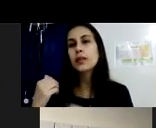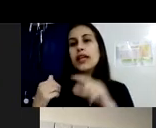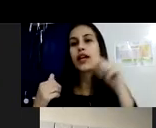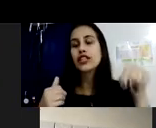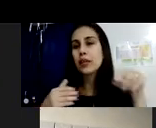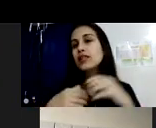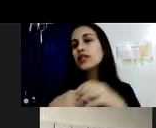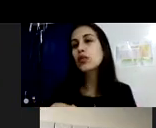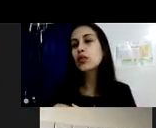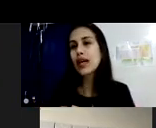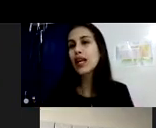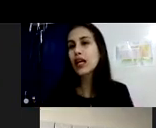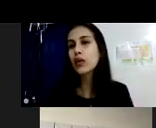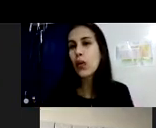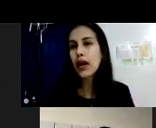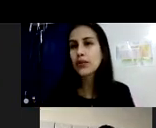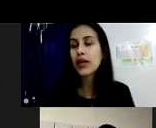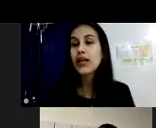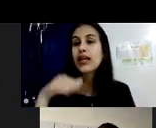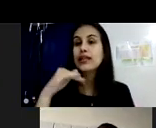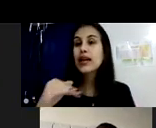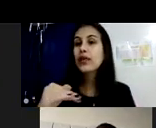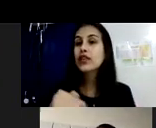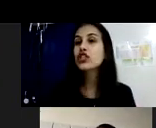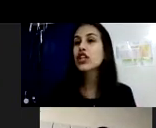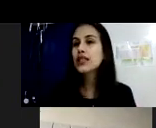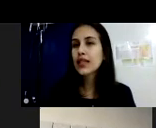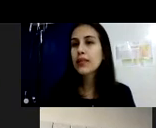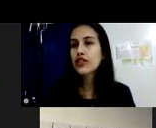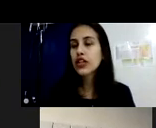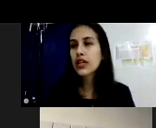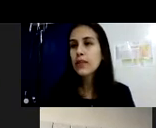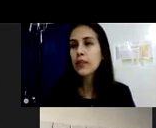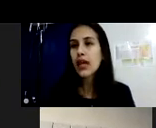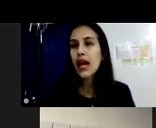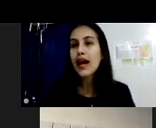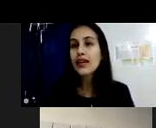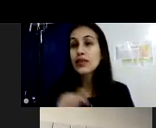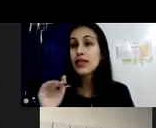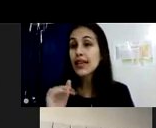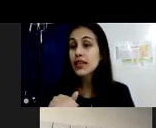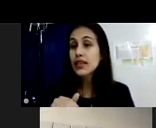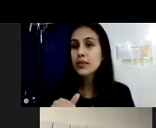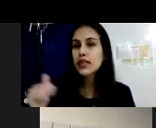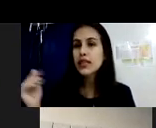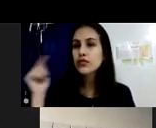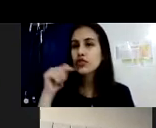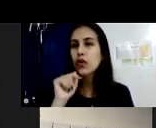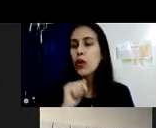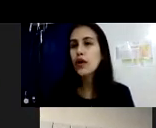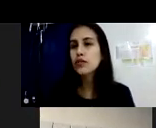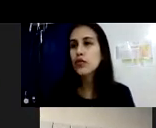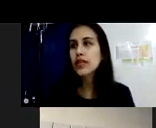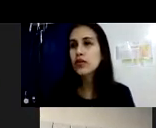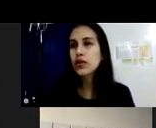secar ela no banheiro, eu achei mais seguro secar ela aqui no quarto. Então, eu deixei esse tapete aqui. Aí você estava terminando,